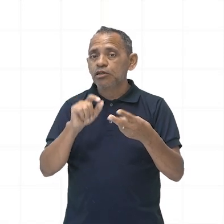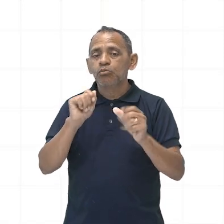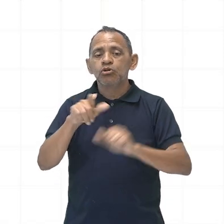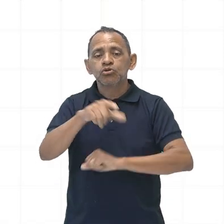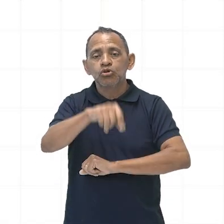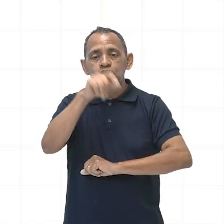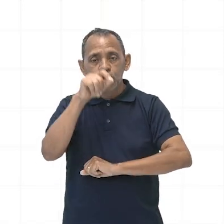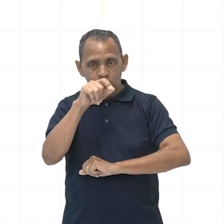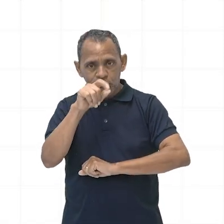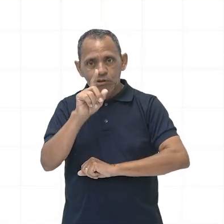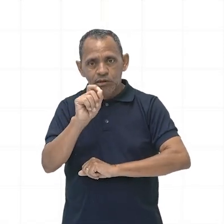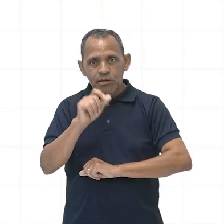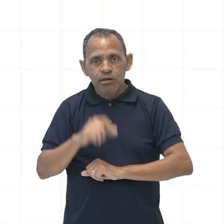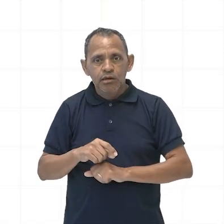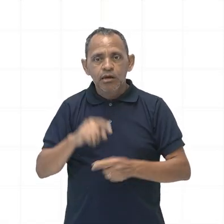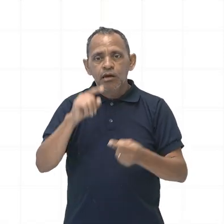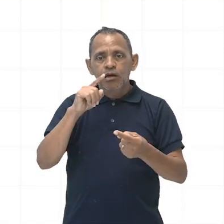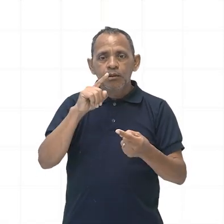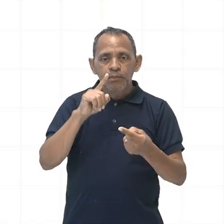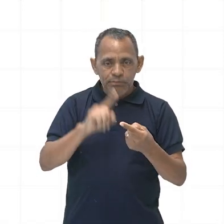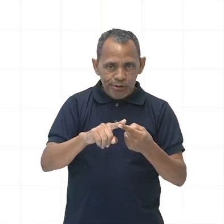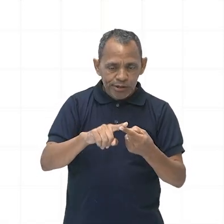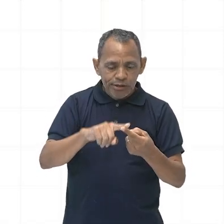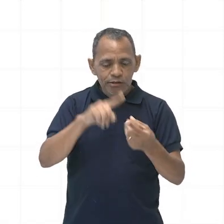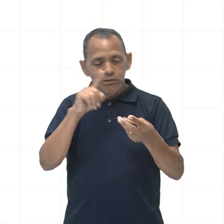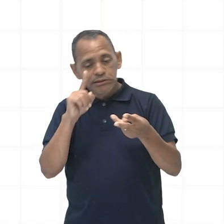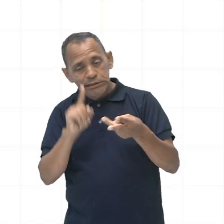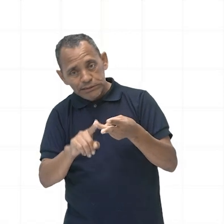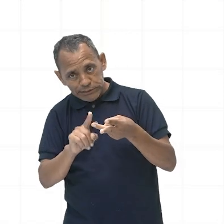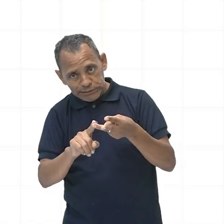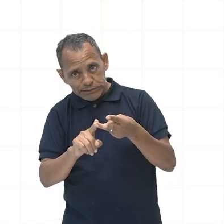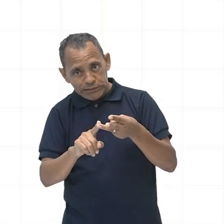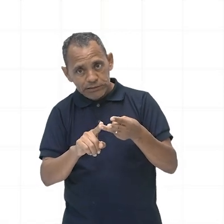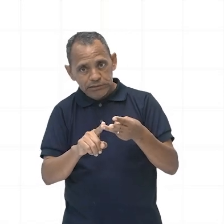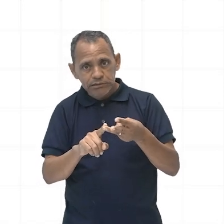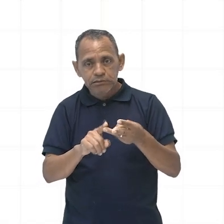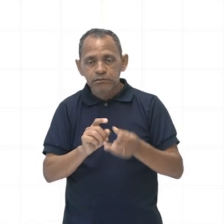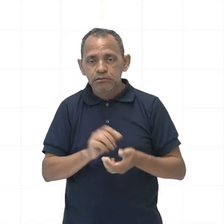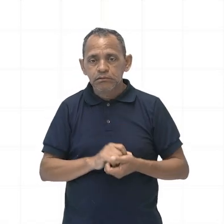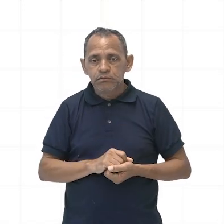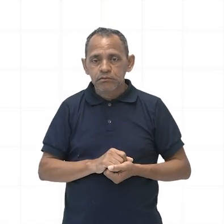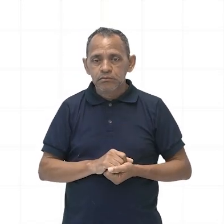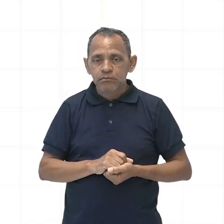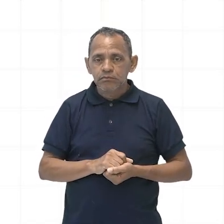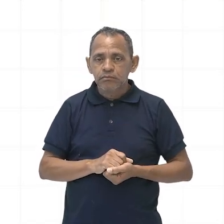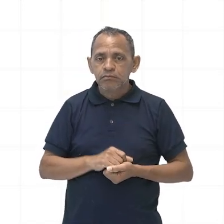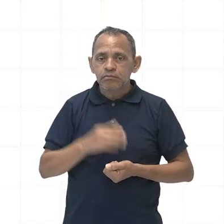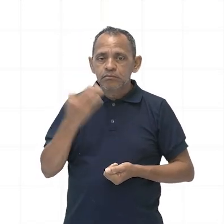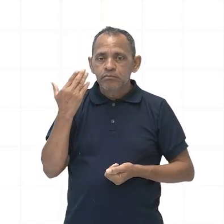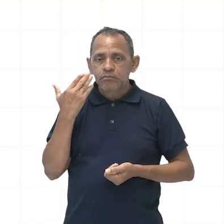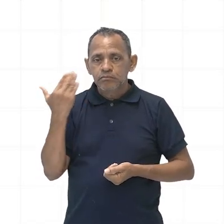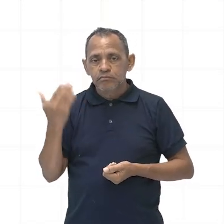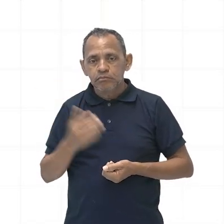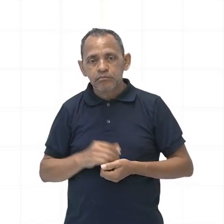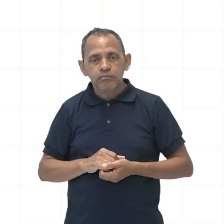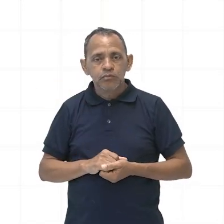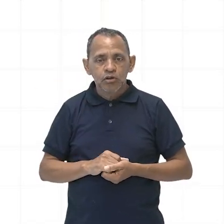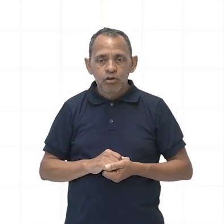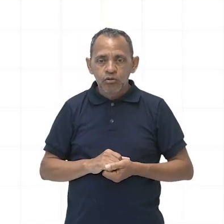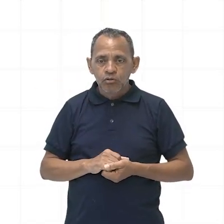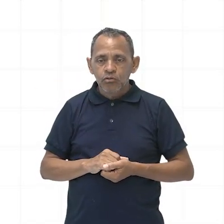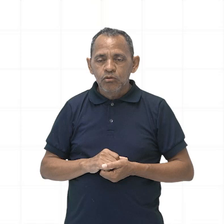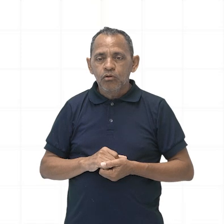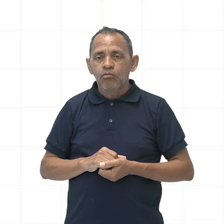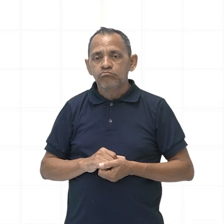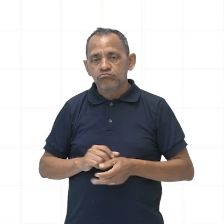a primeira ou a terceira relação. Tudo bem? Então, vamos lá determinar o